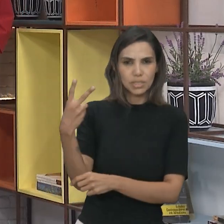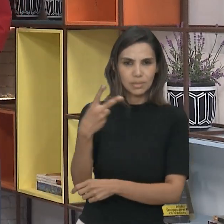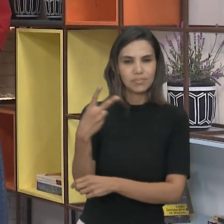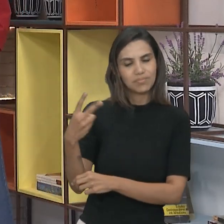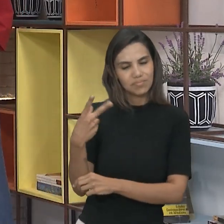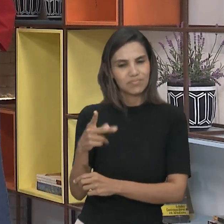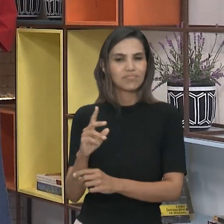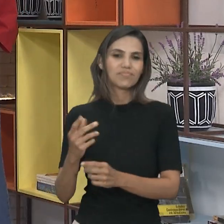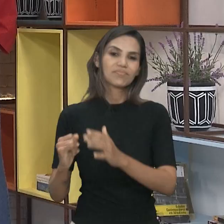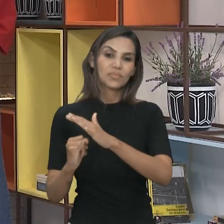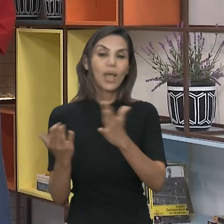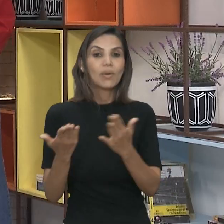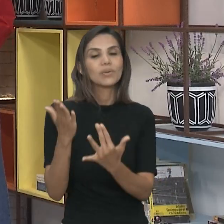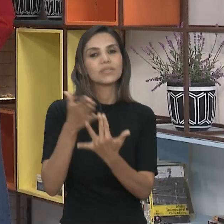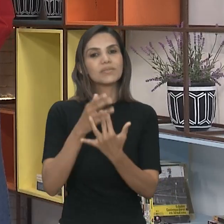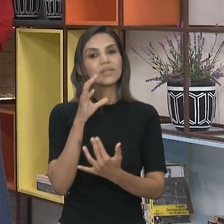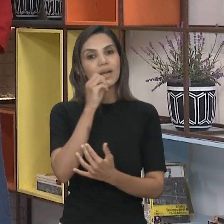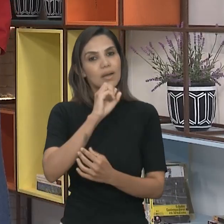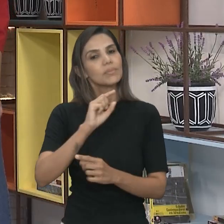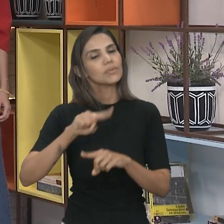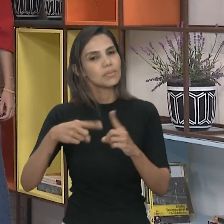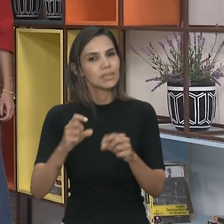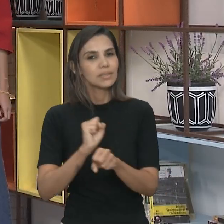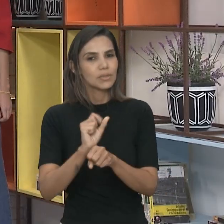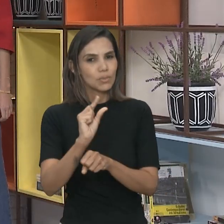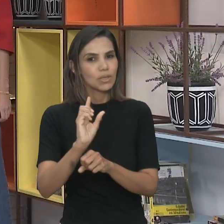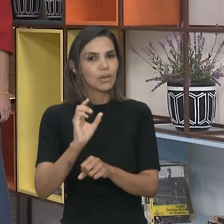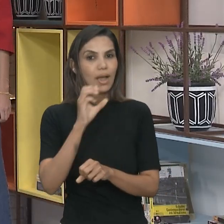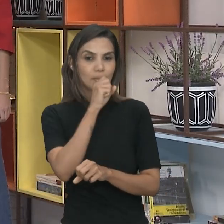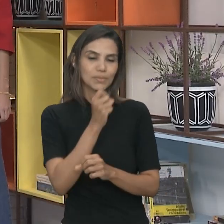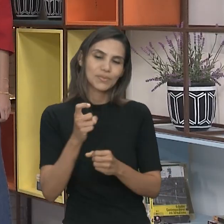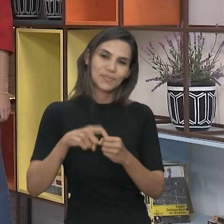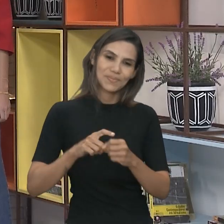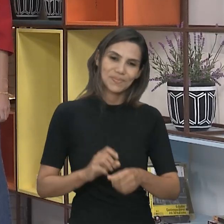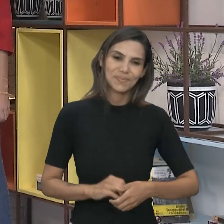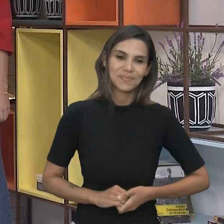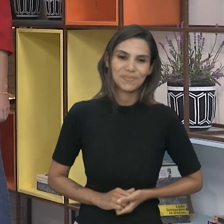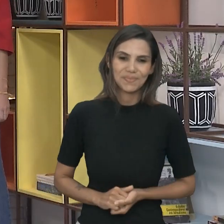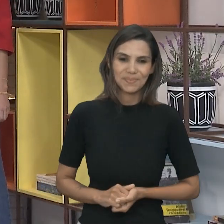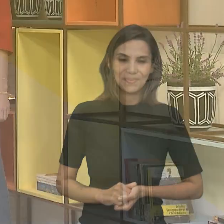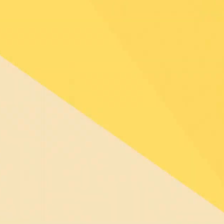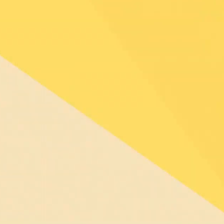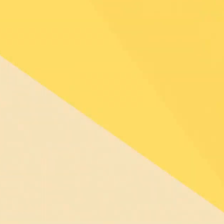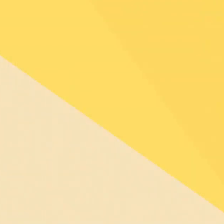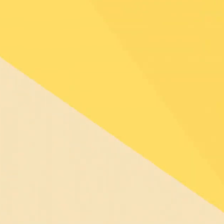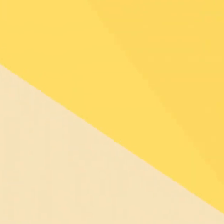agora a gente vai para um rápido intervalo, mas não saia daí, rapidinho a gente está de volta.